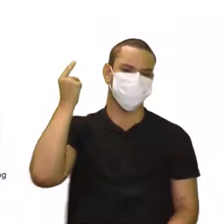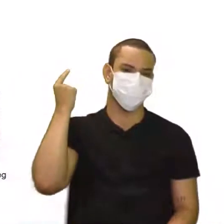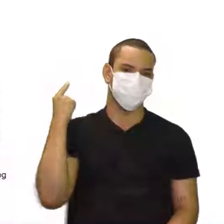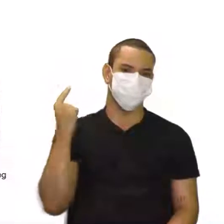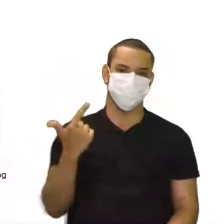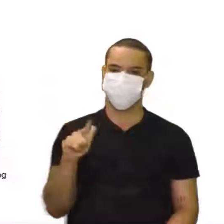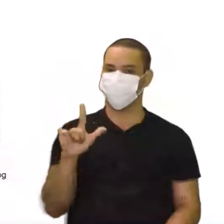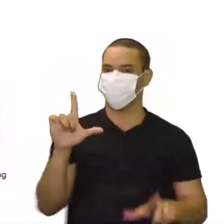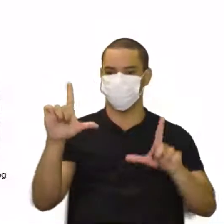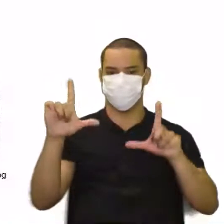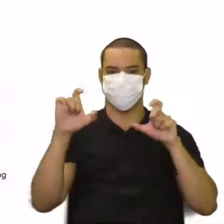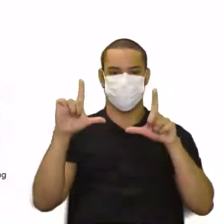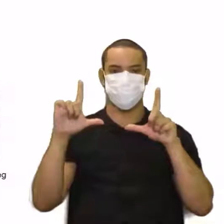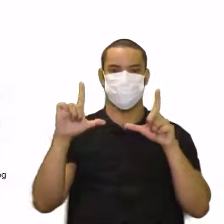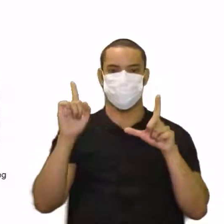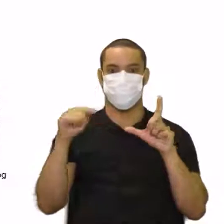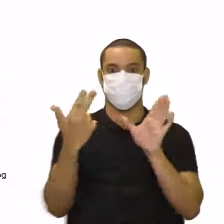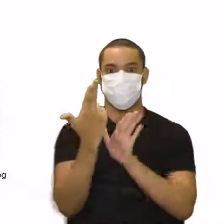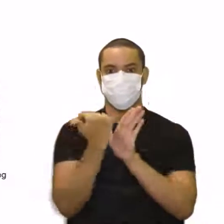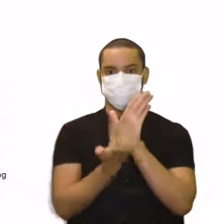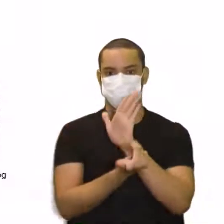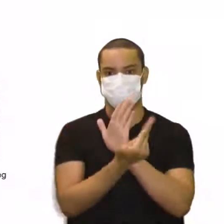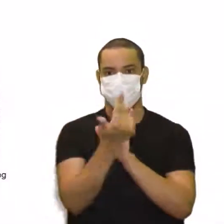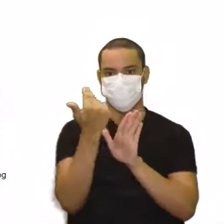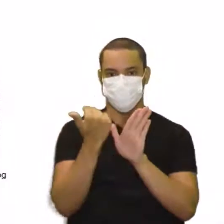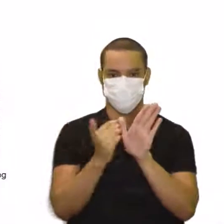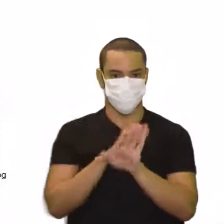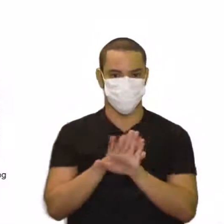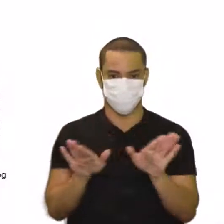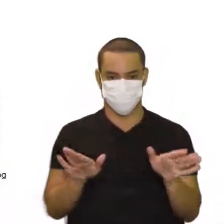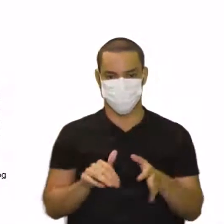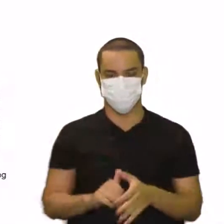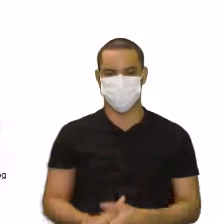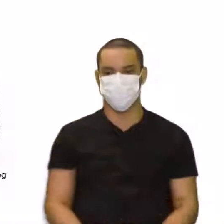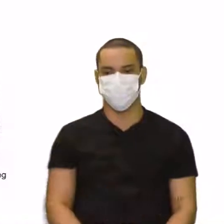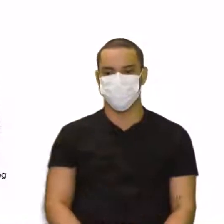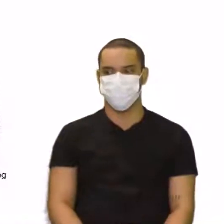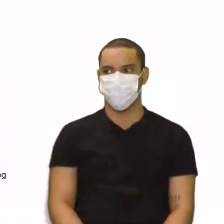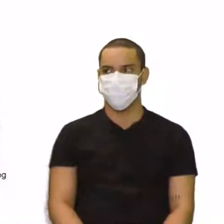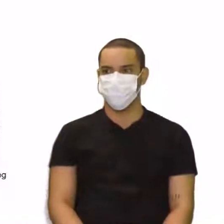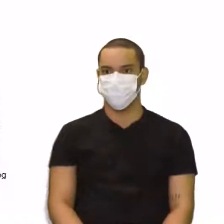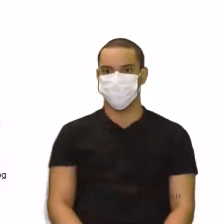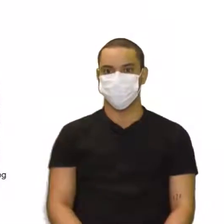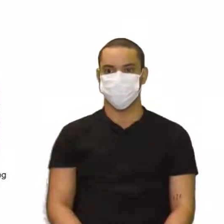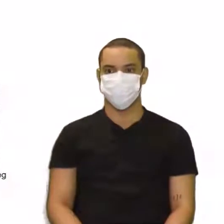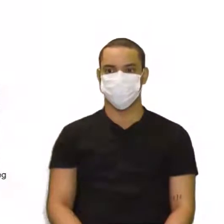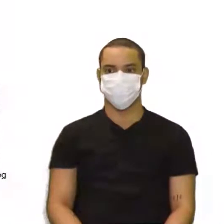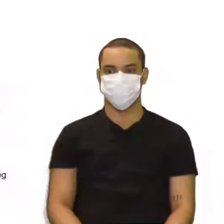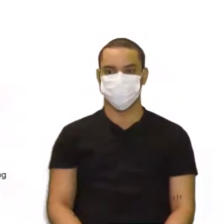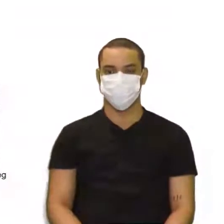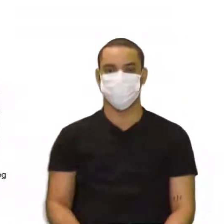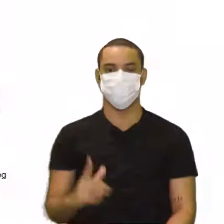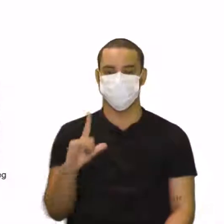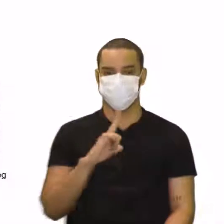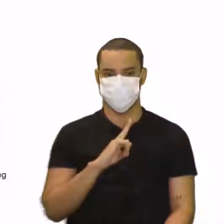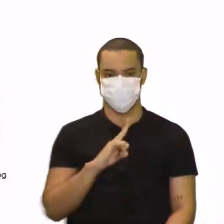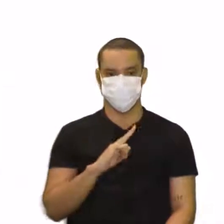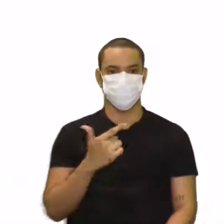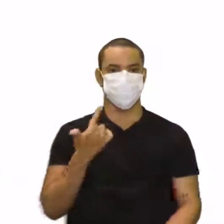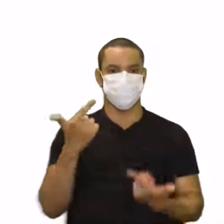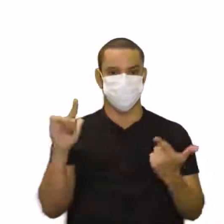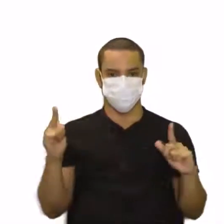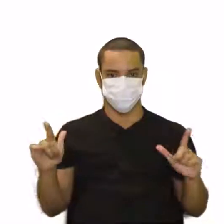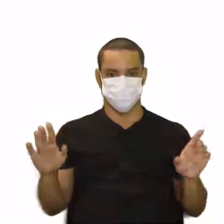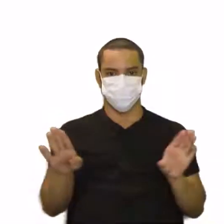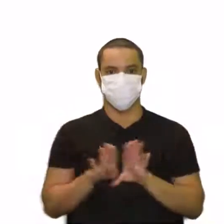né, pessoal? Tem o desenho aqui do projeto, ok? Nós temos vários outros também, deixa eu ver, esse